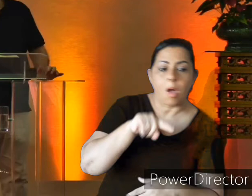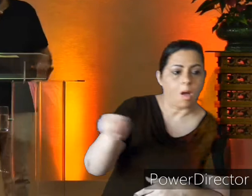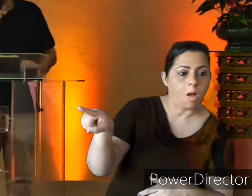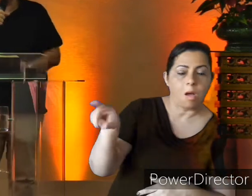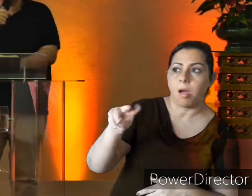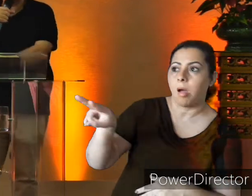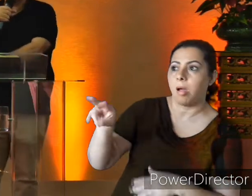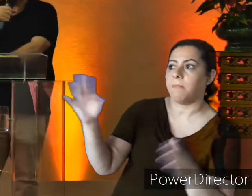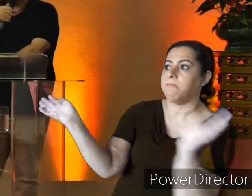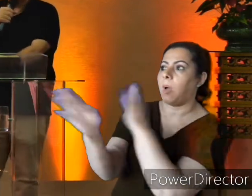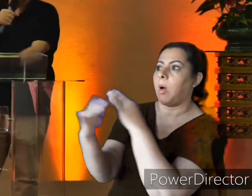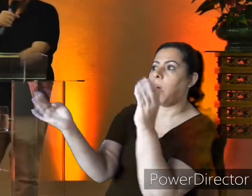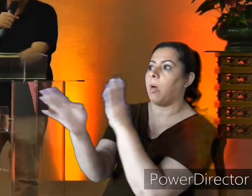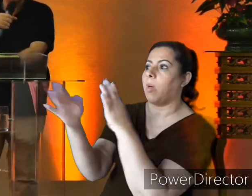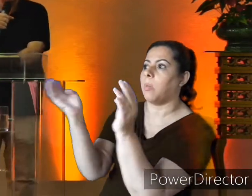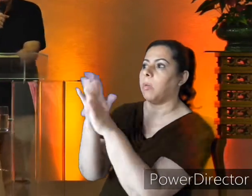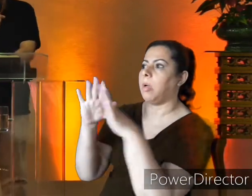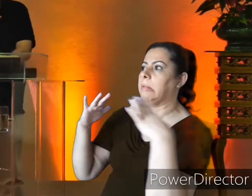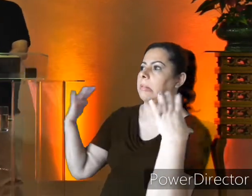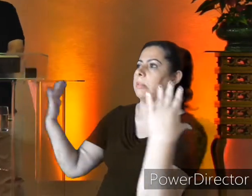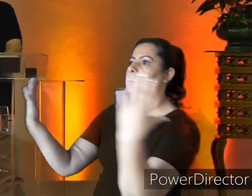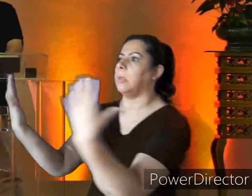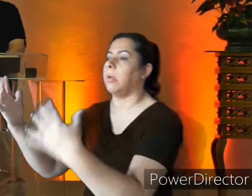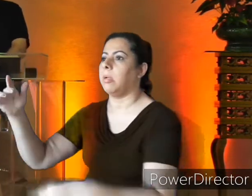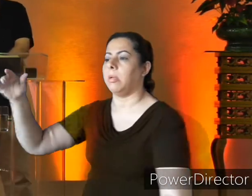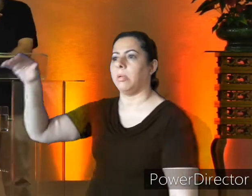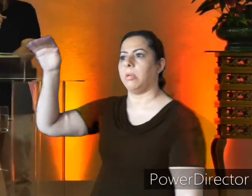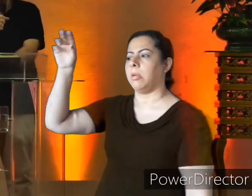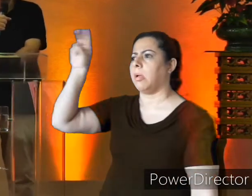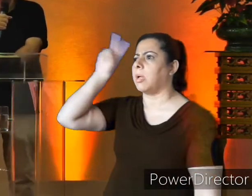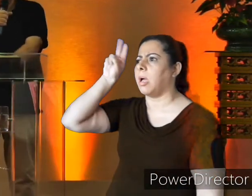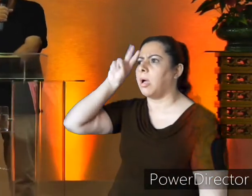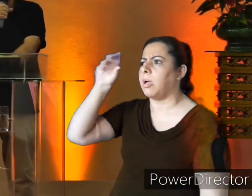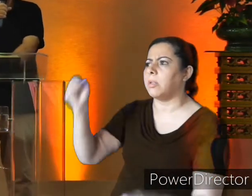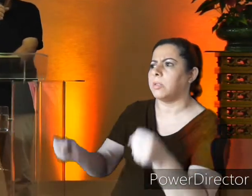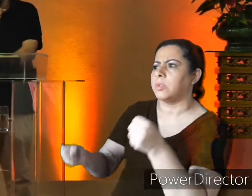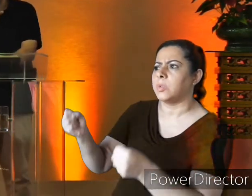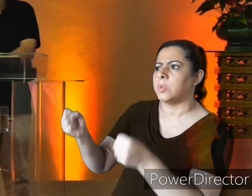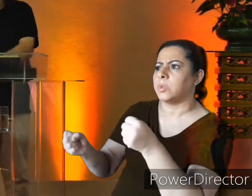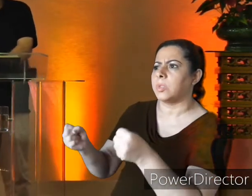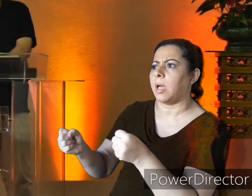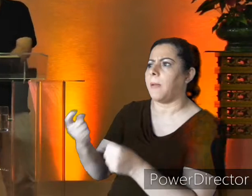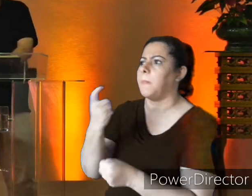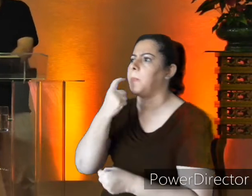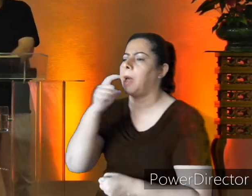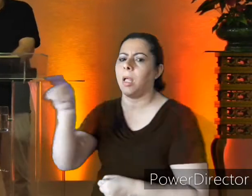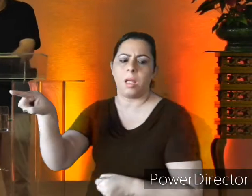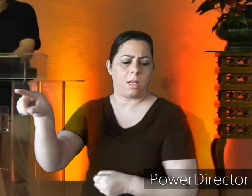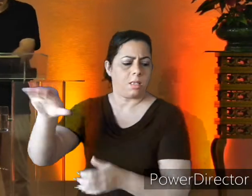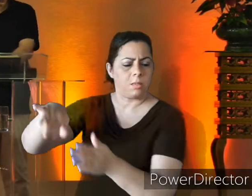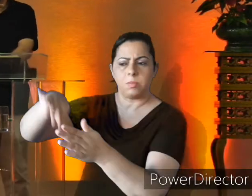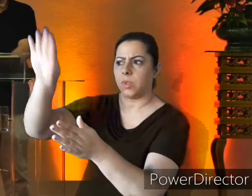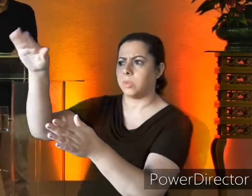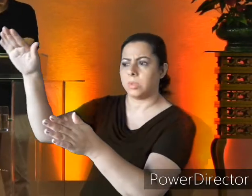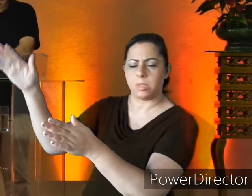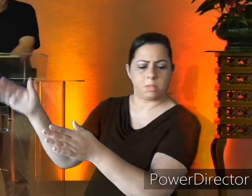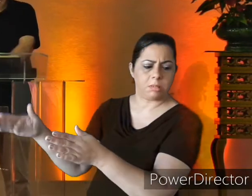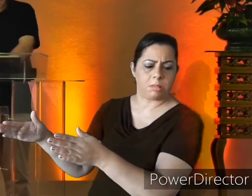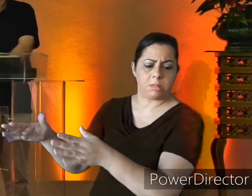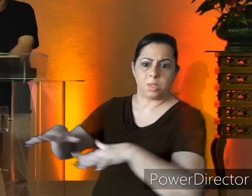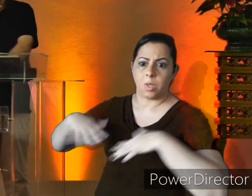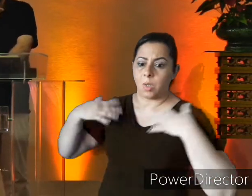estamos cercados, cavalos, carros estão ao nosso